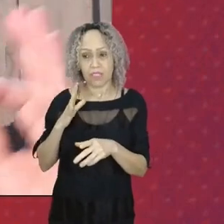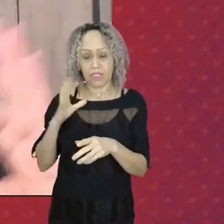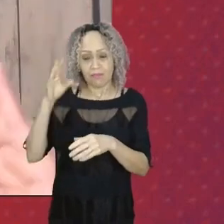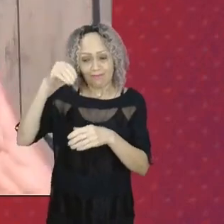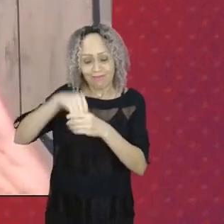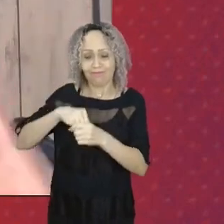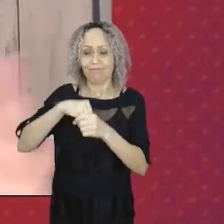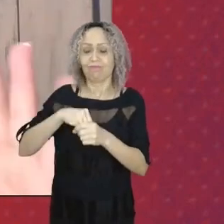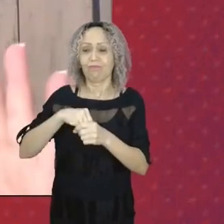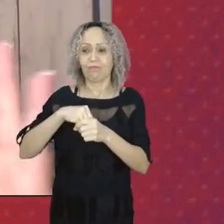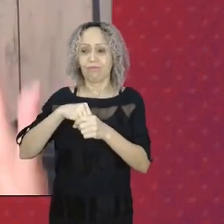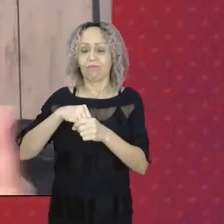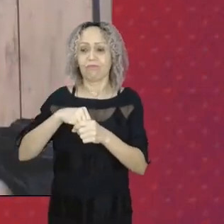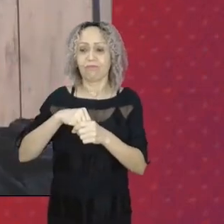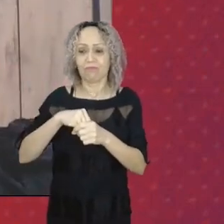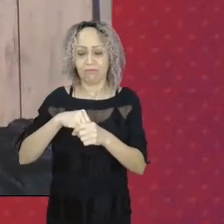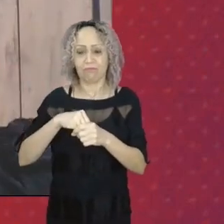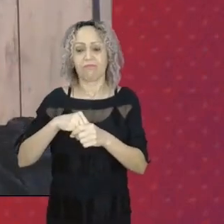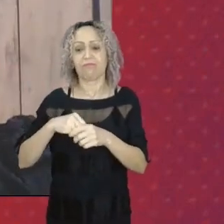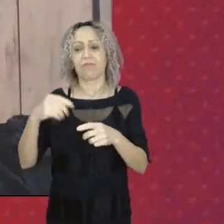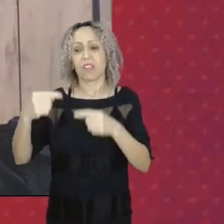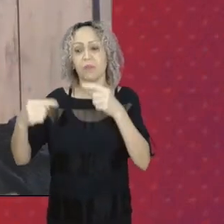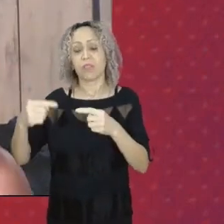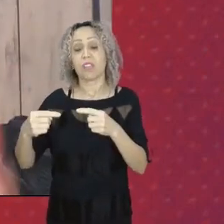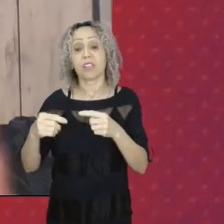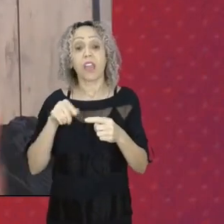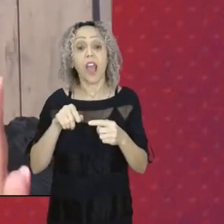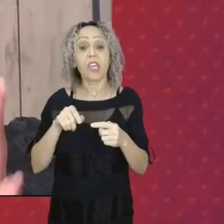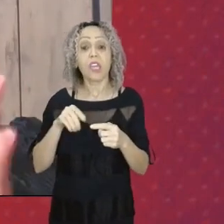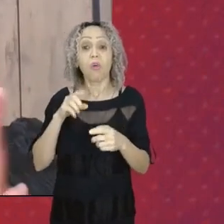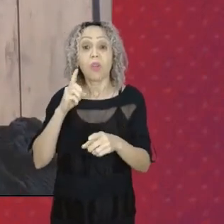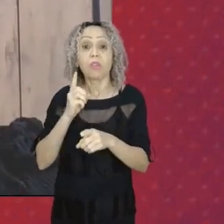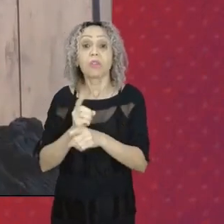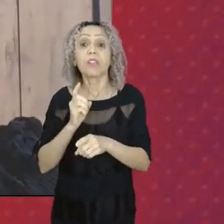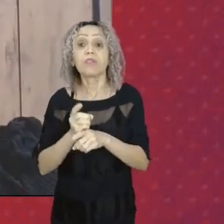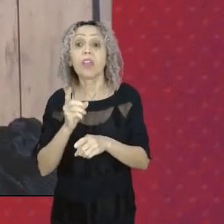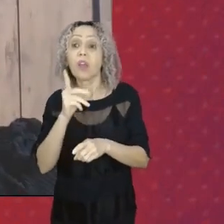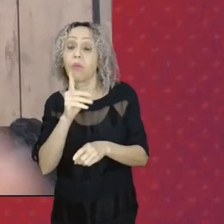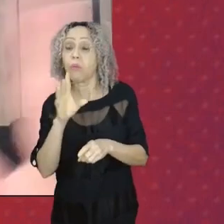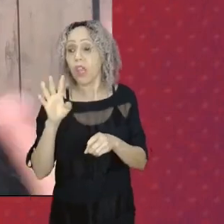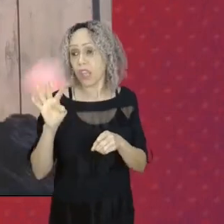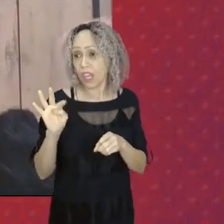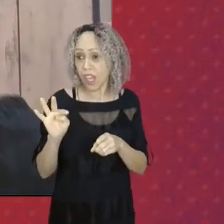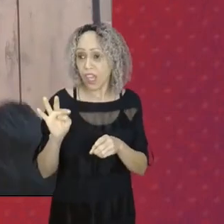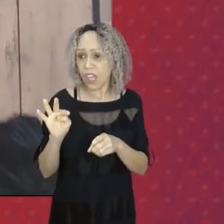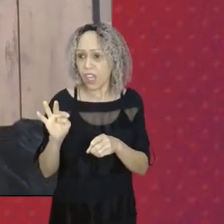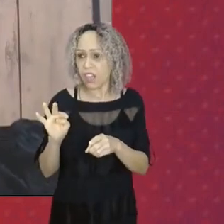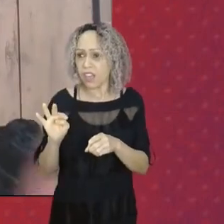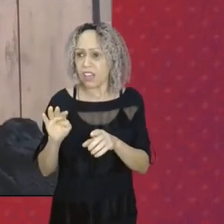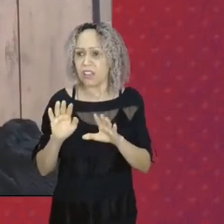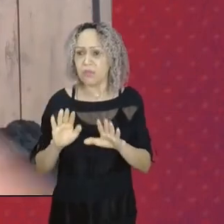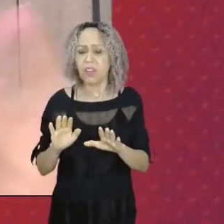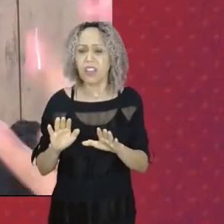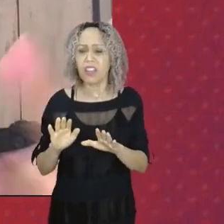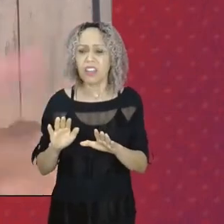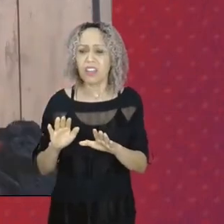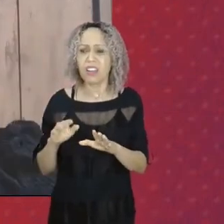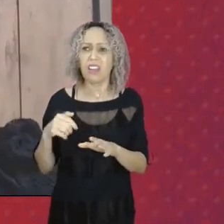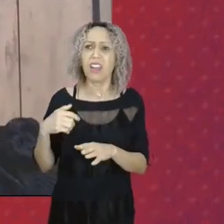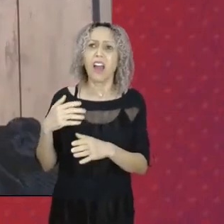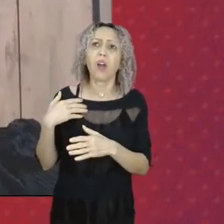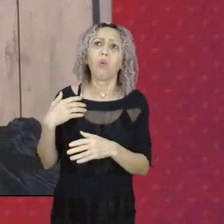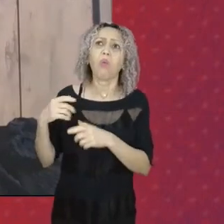o Partido dos Trabalhadores, porque aqui em Araraquara, lá em 2009, 2010, não se tinha nada estruturado, nenhum